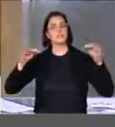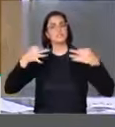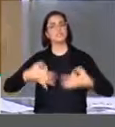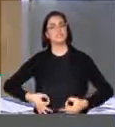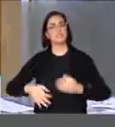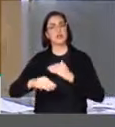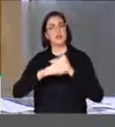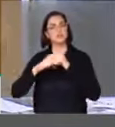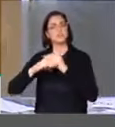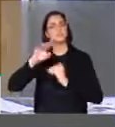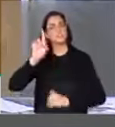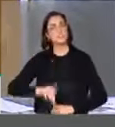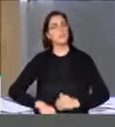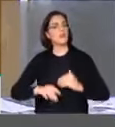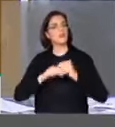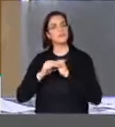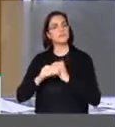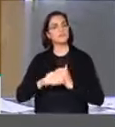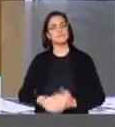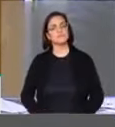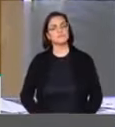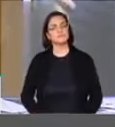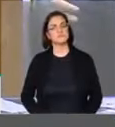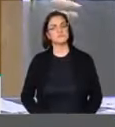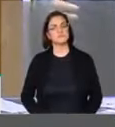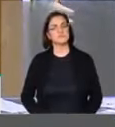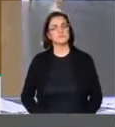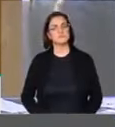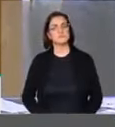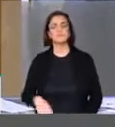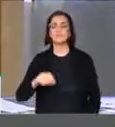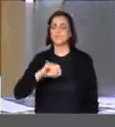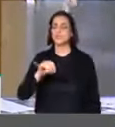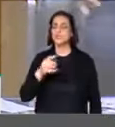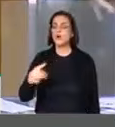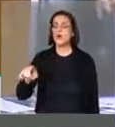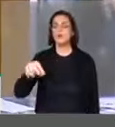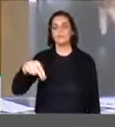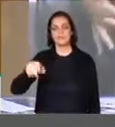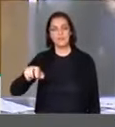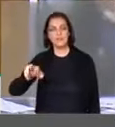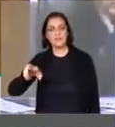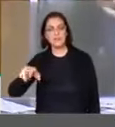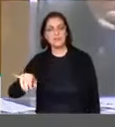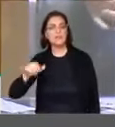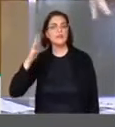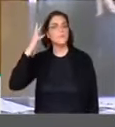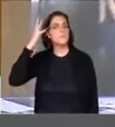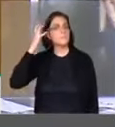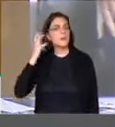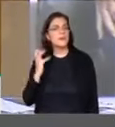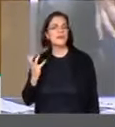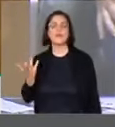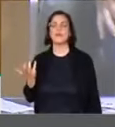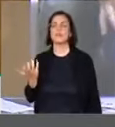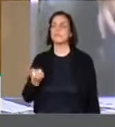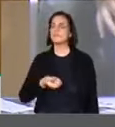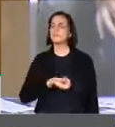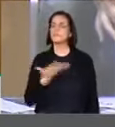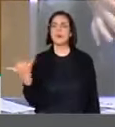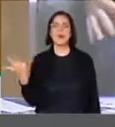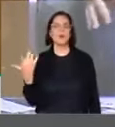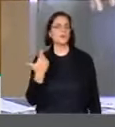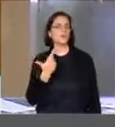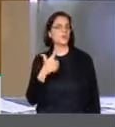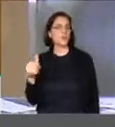e direito. Em dignidade e direito. Por isso é por João Nery, é por Marielle Franco, é por tantos e